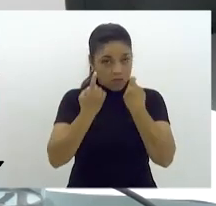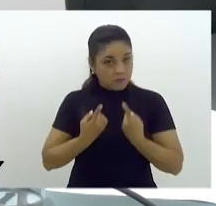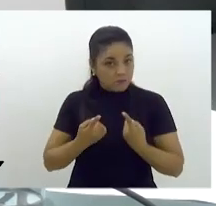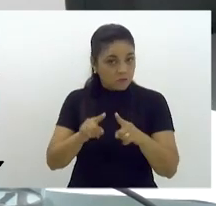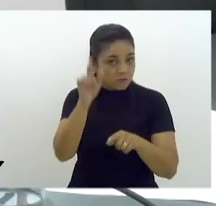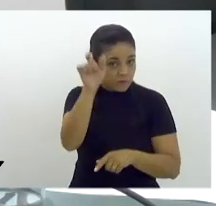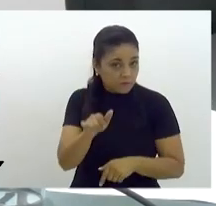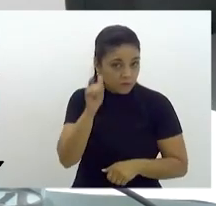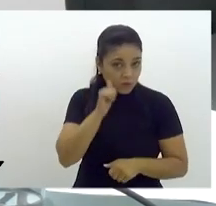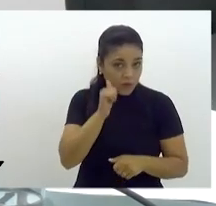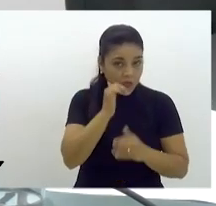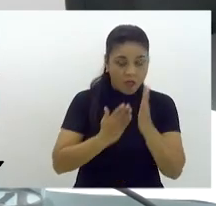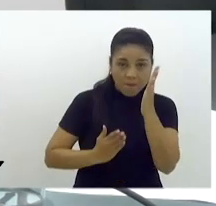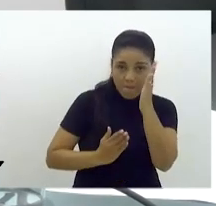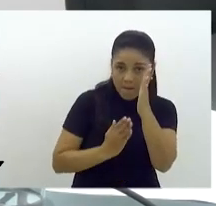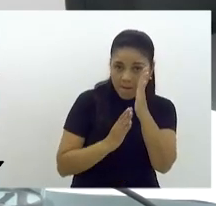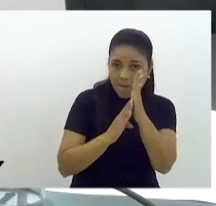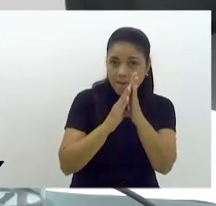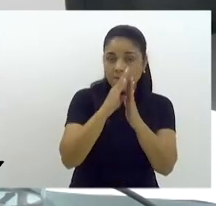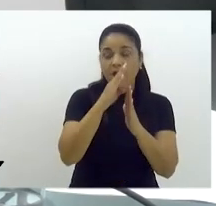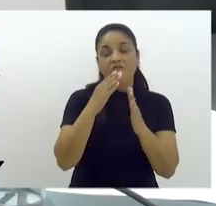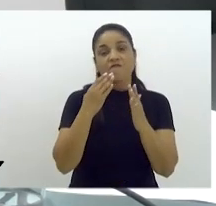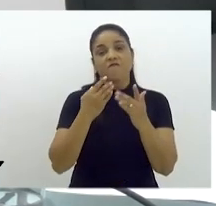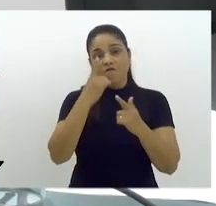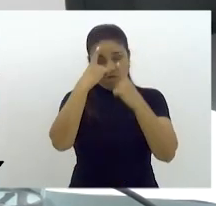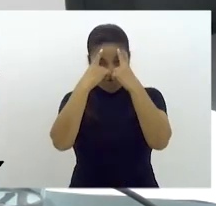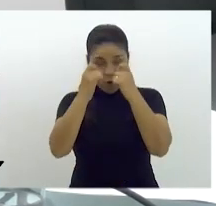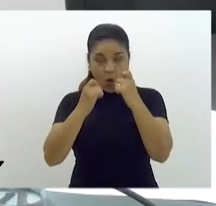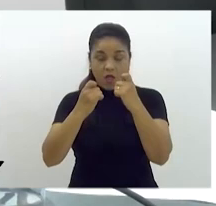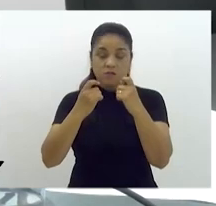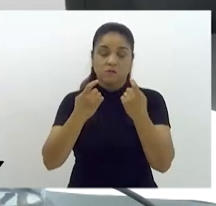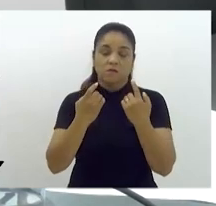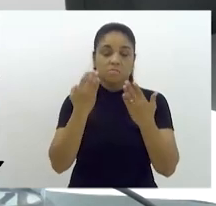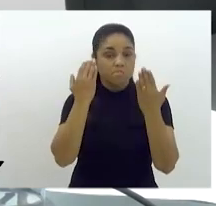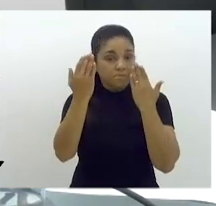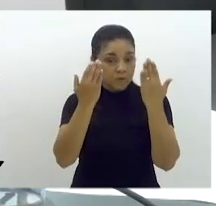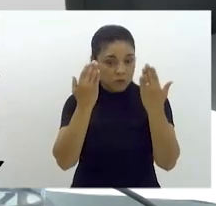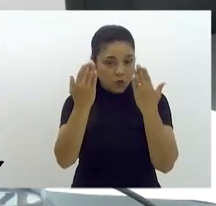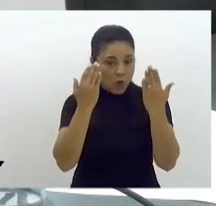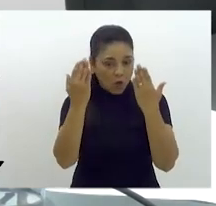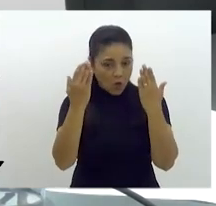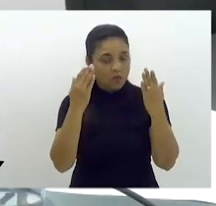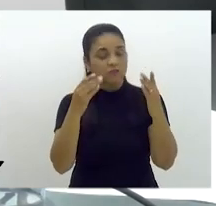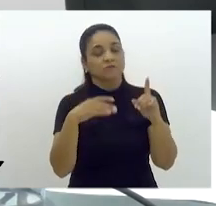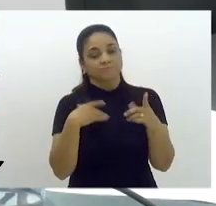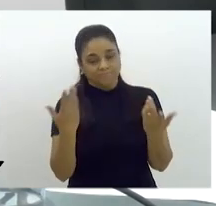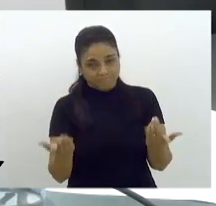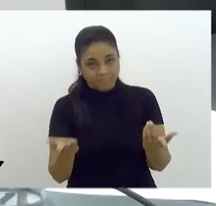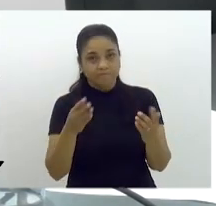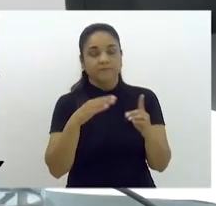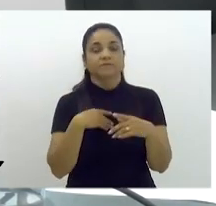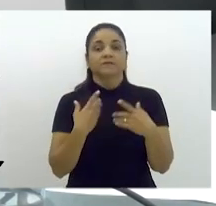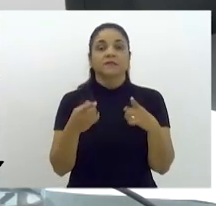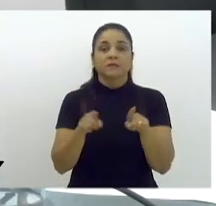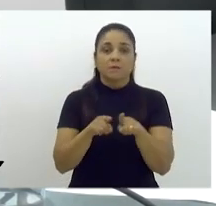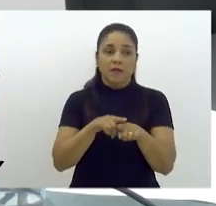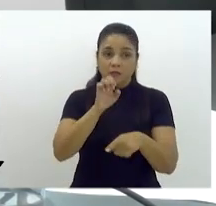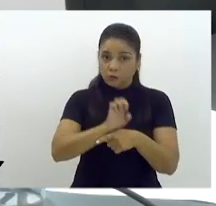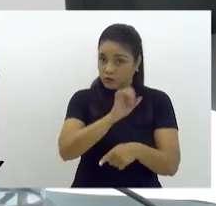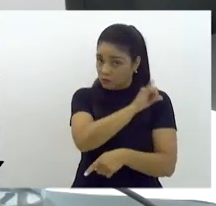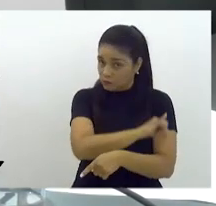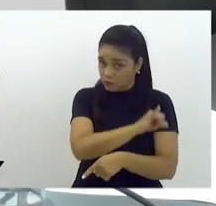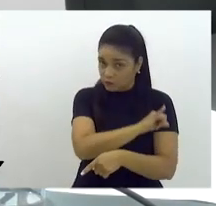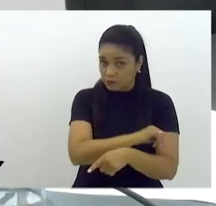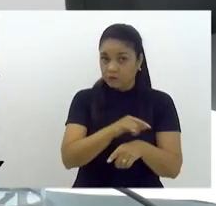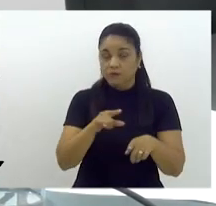o que mais aumentou foi a violência psicológica Então a gente tem aí 144 casos no estado do Rio de Janeiro no